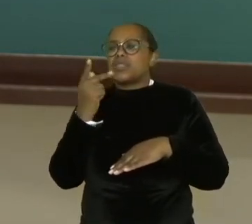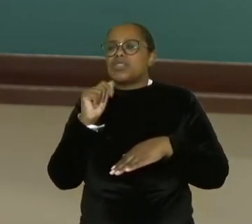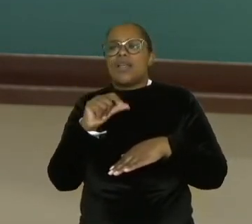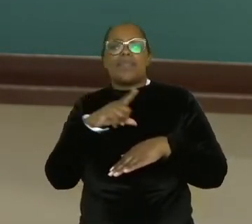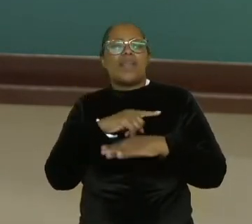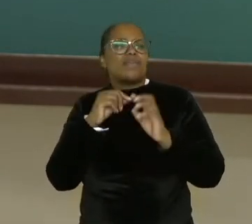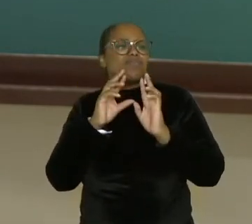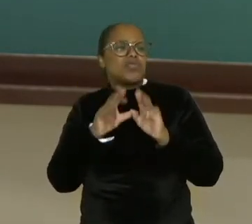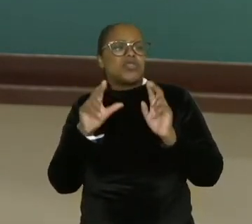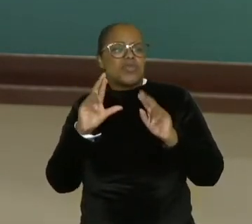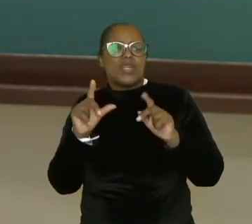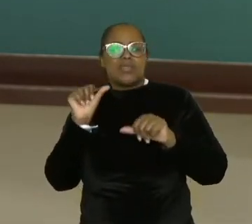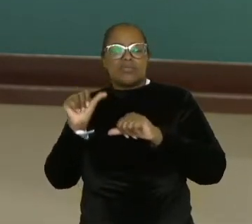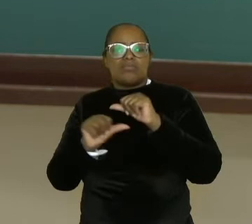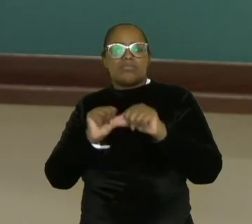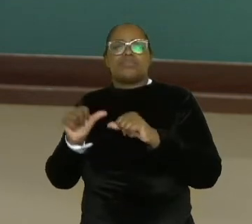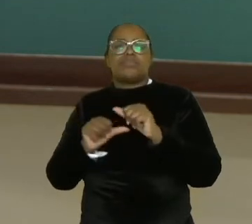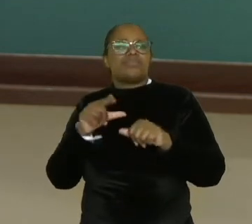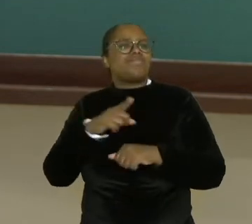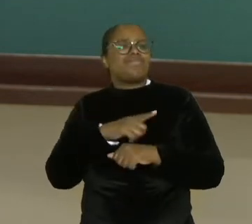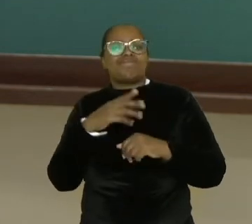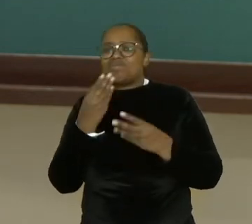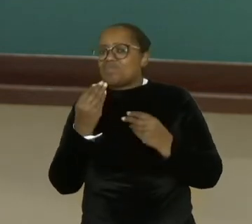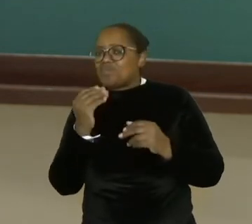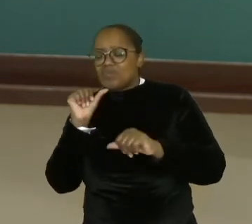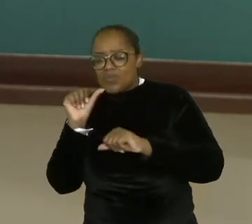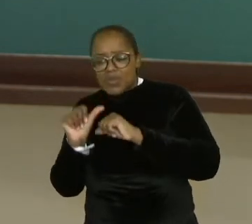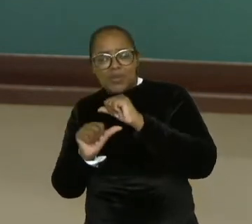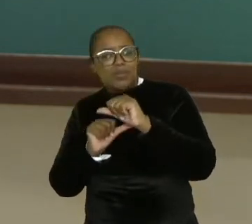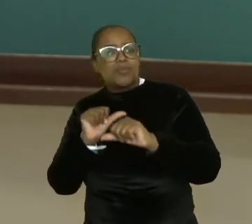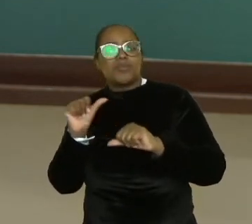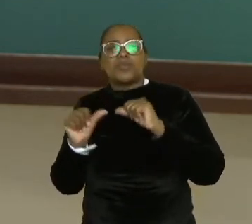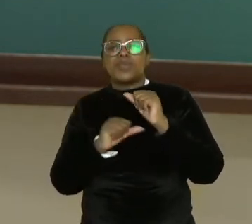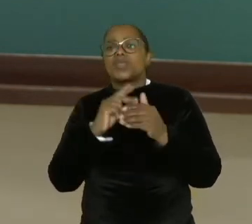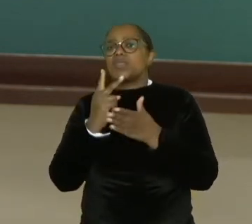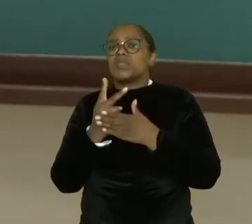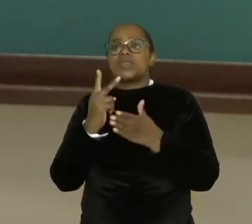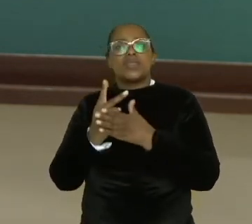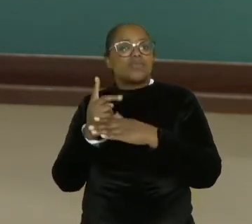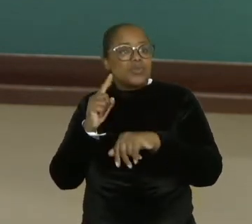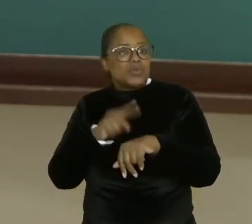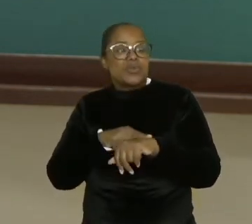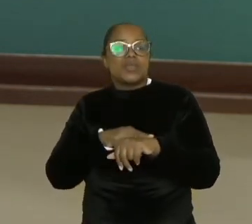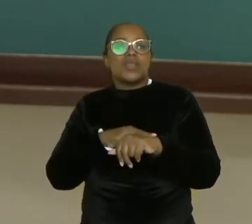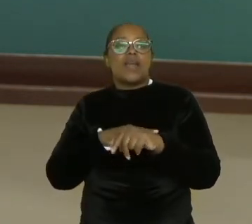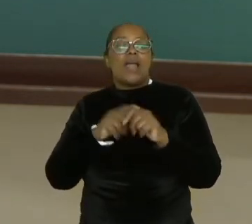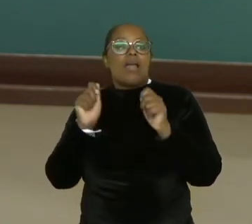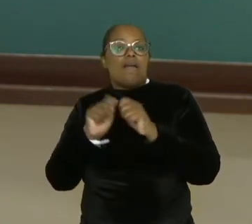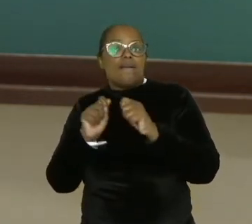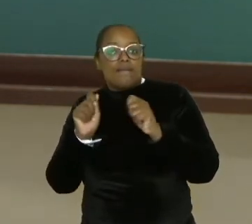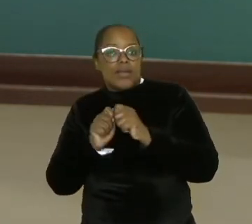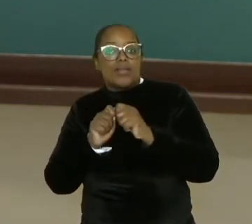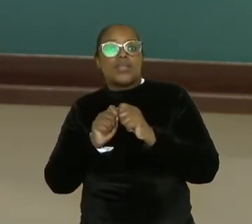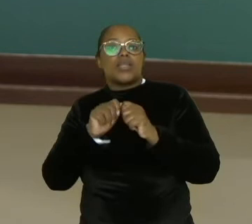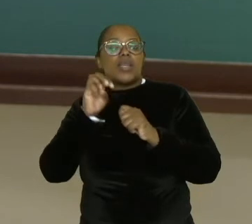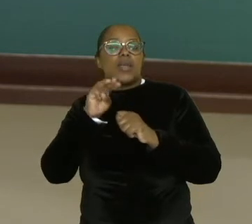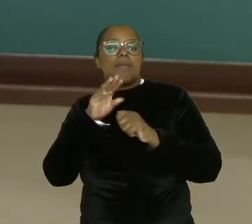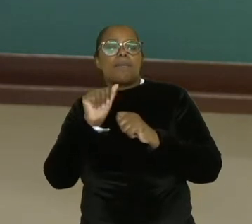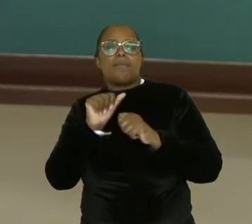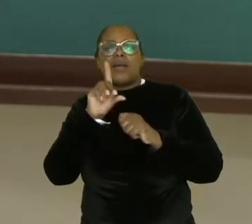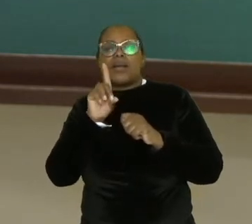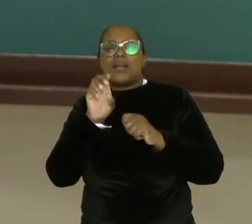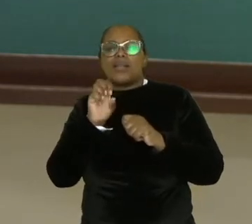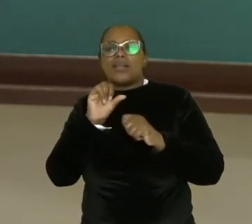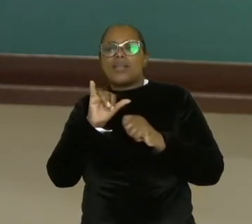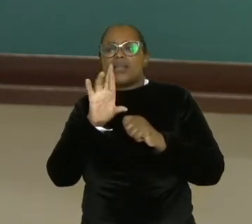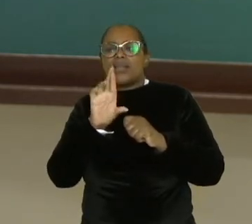como a gente viu aqui, ó. Então tem bastante transformação, várias transformações no decorrer do tempo. Feitas inicialmente de madeira, depois passaram a ser